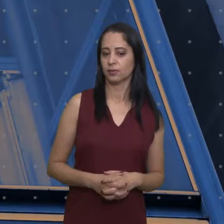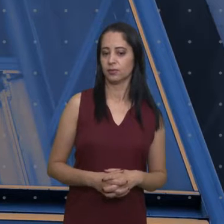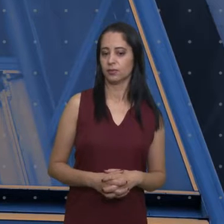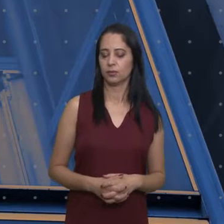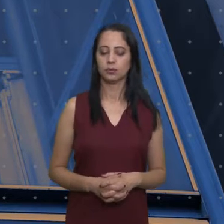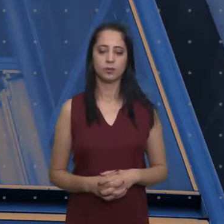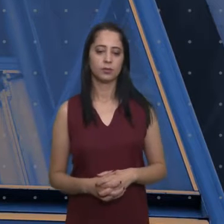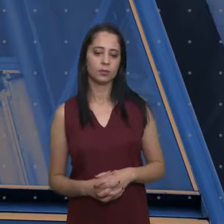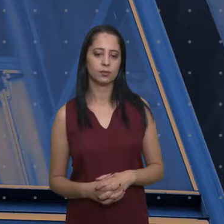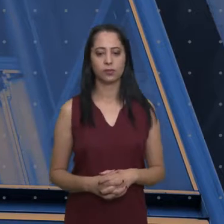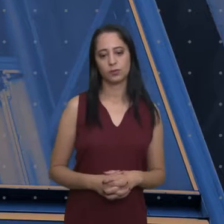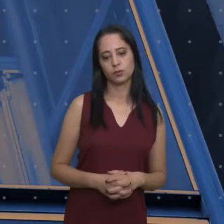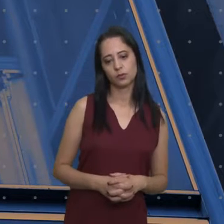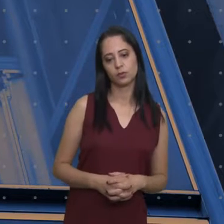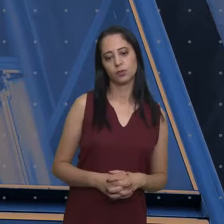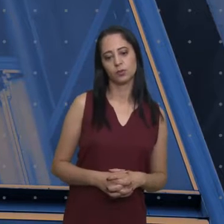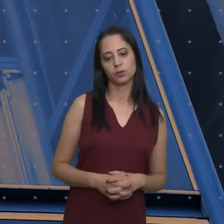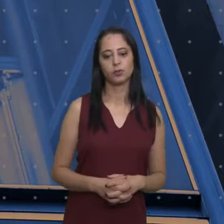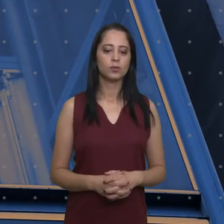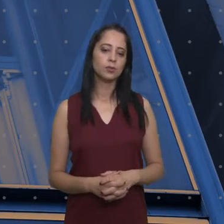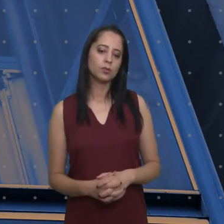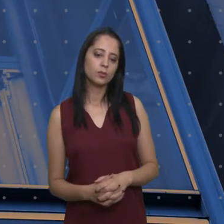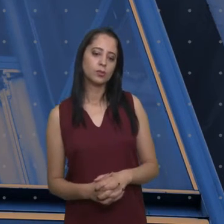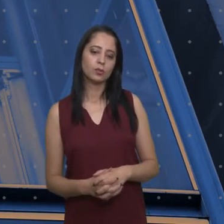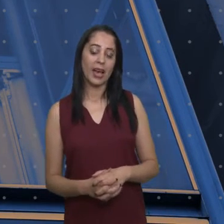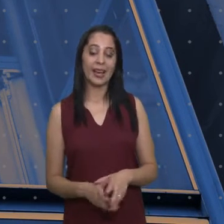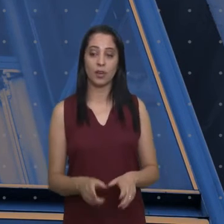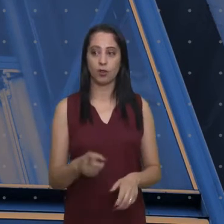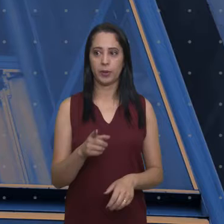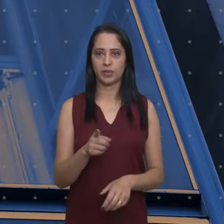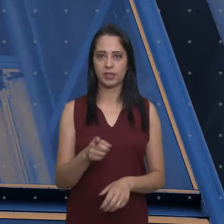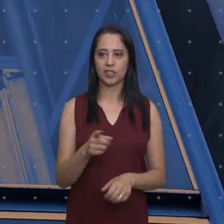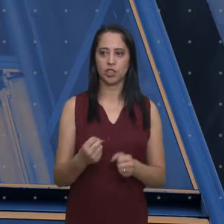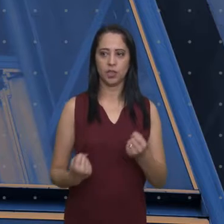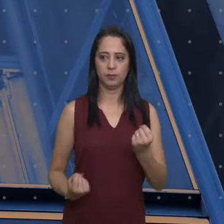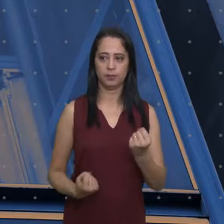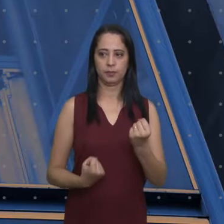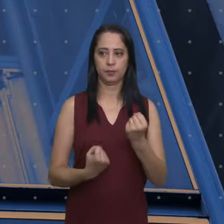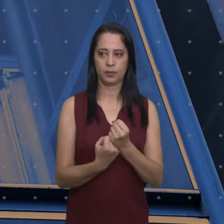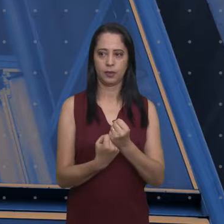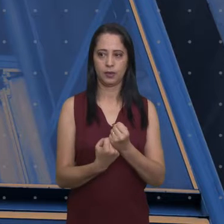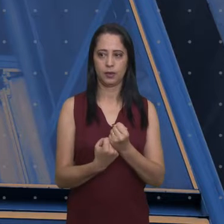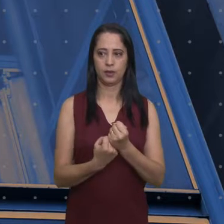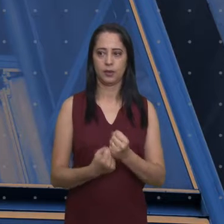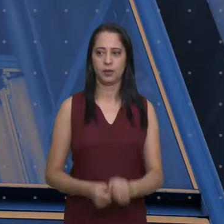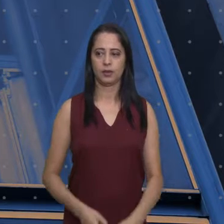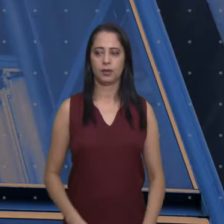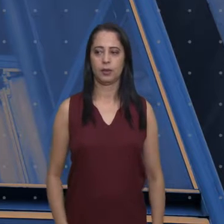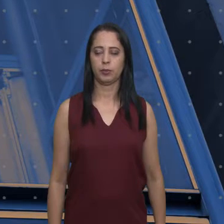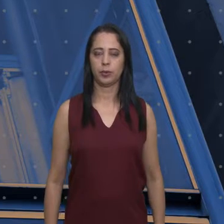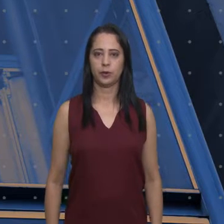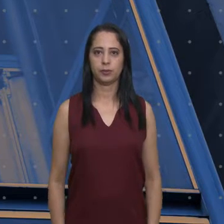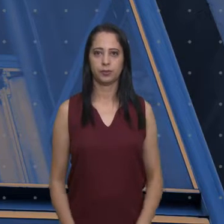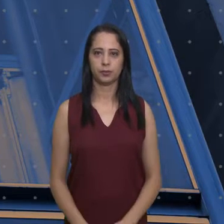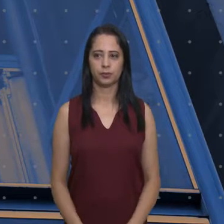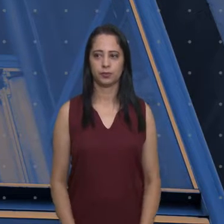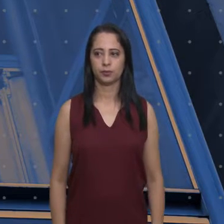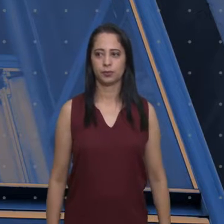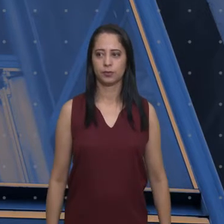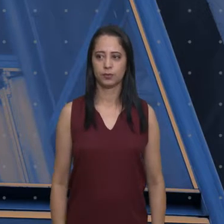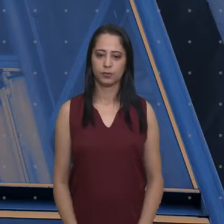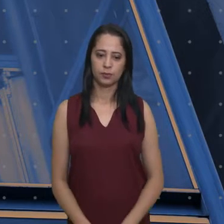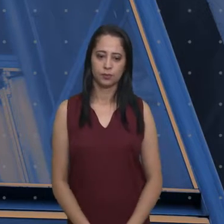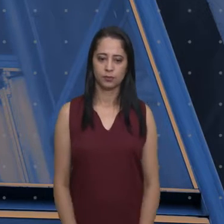borracheiro, caldeireiro, confeiteiro, cortadeira, costureira, cozinheiro, cuidador